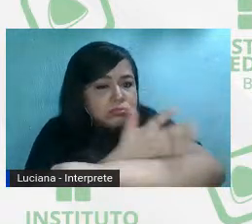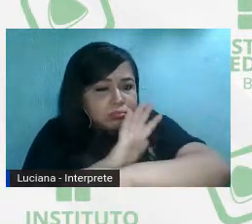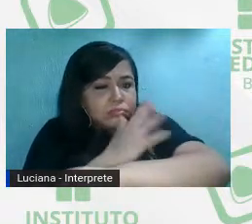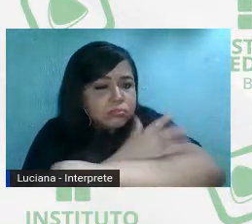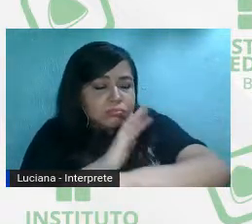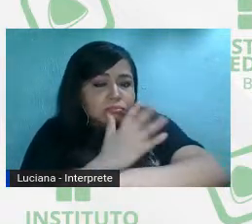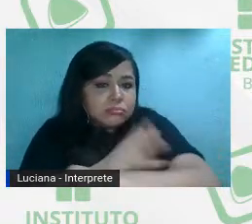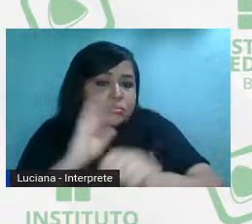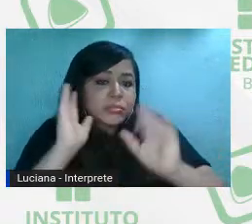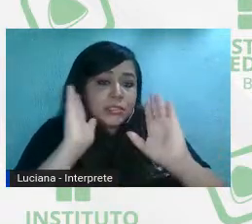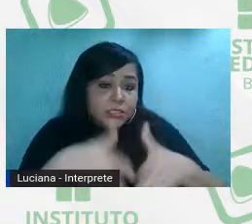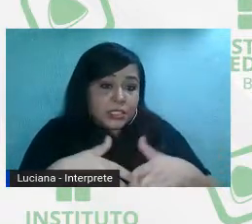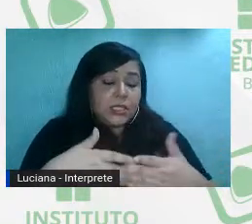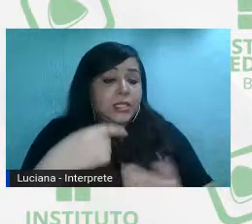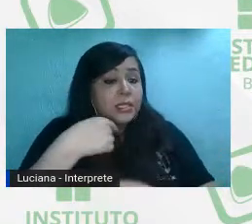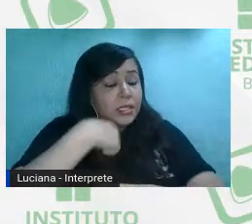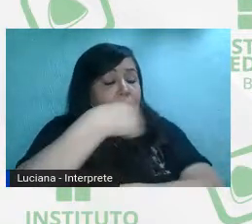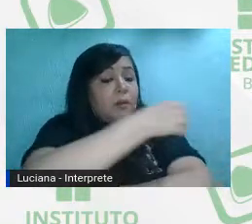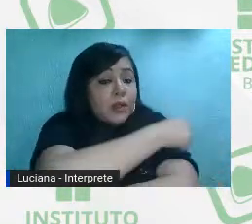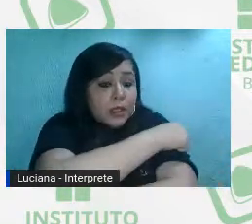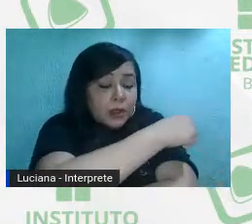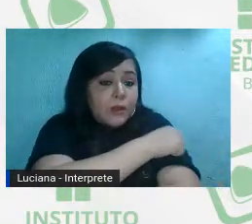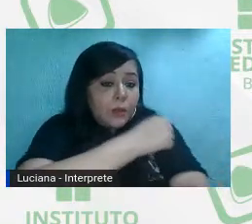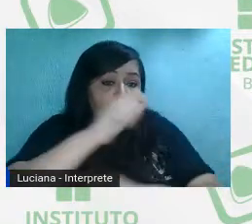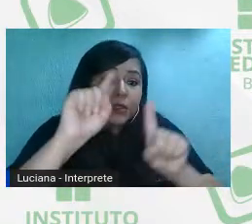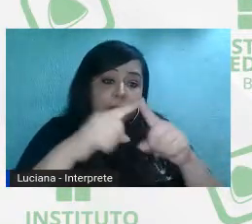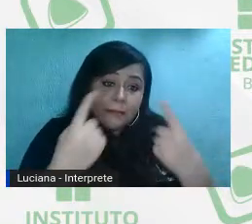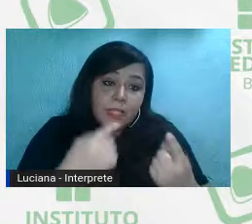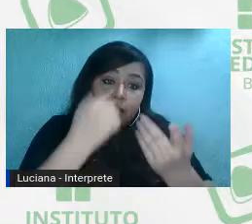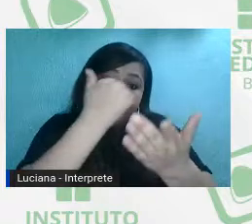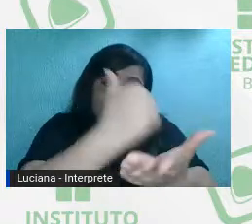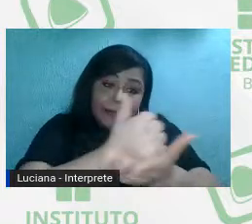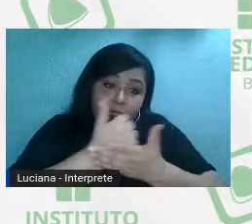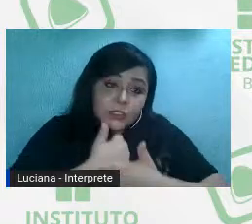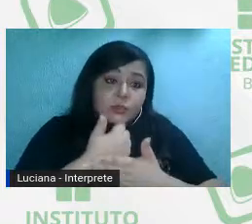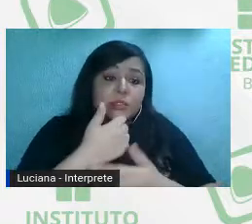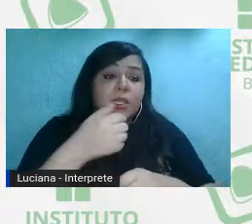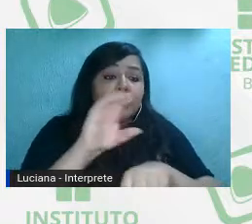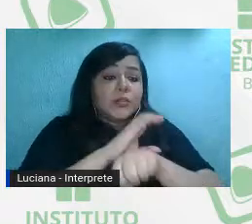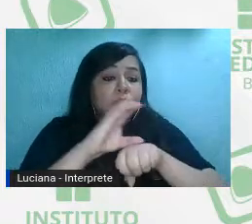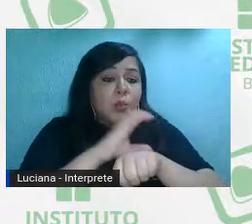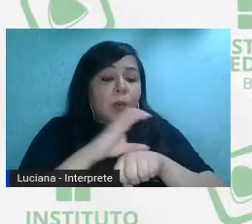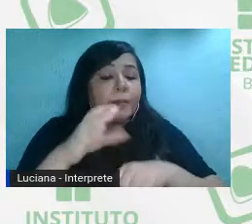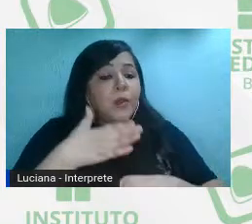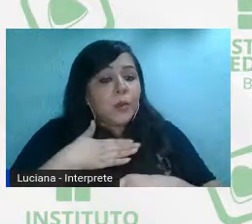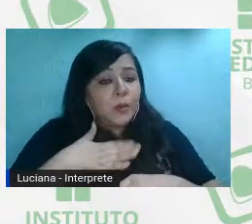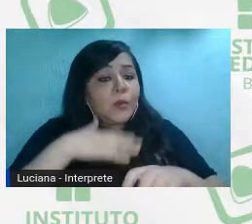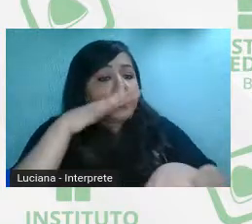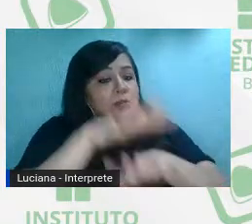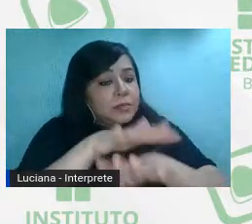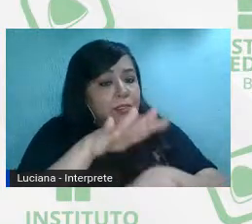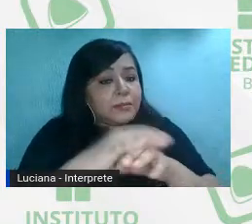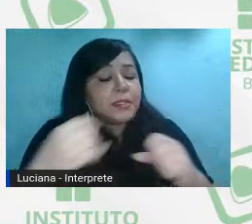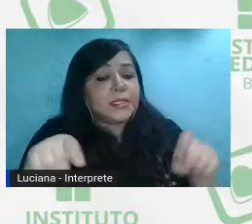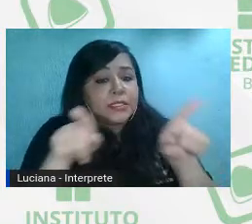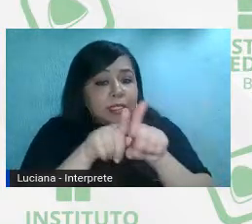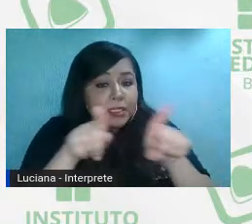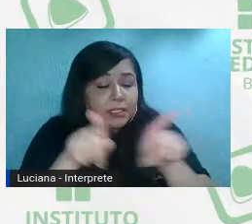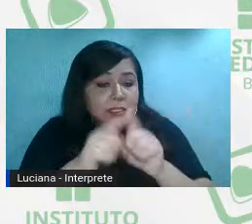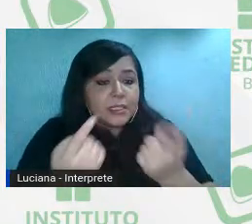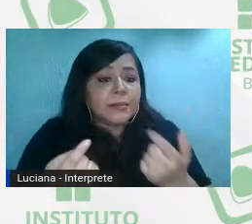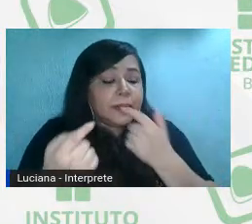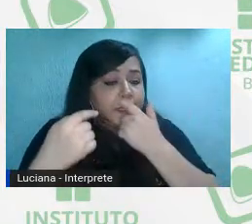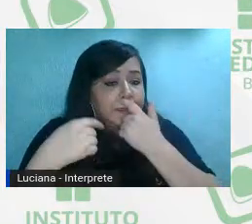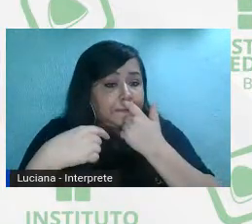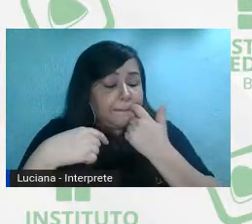até como aluna isso tem me ajudado. No meu curso, e eu espero com certeza que tudo isso que eu tenho acrescido de